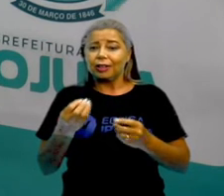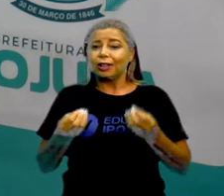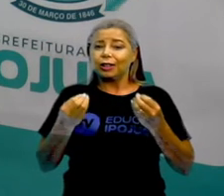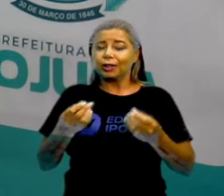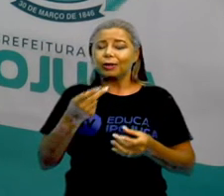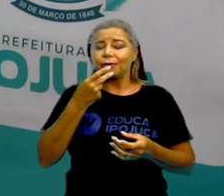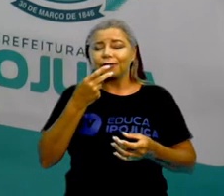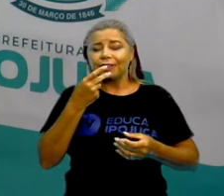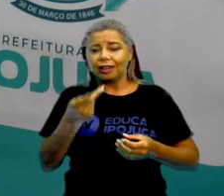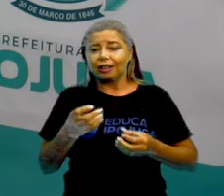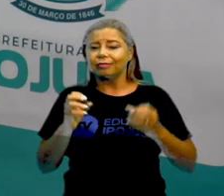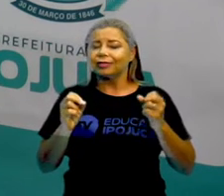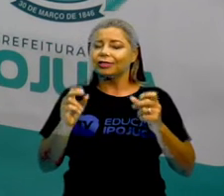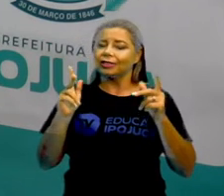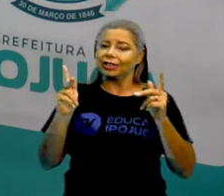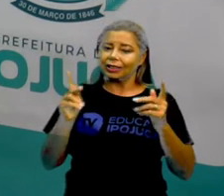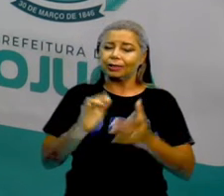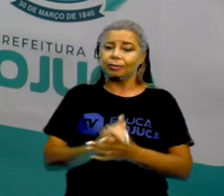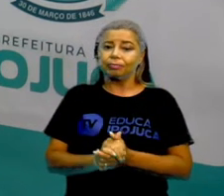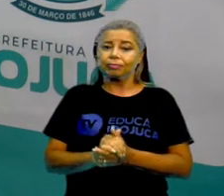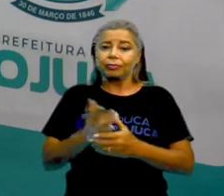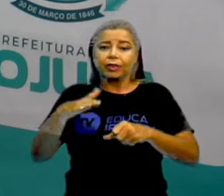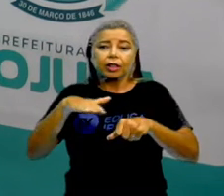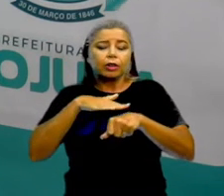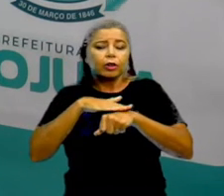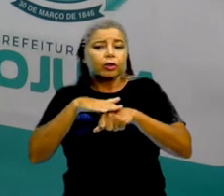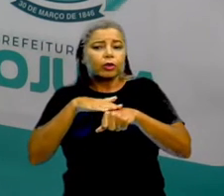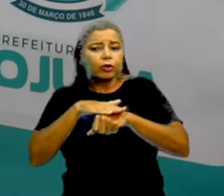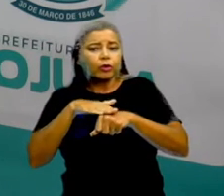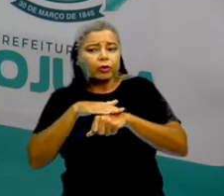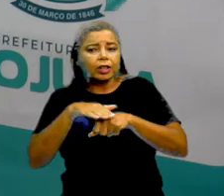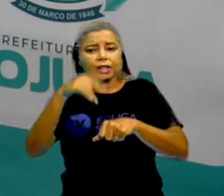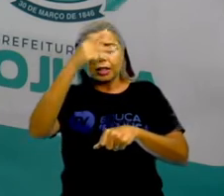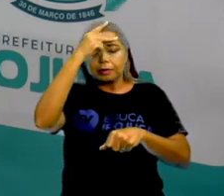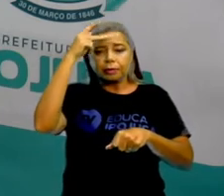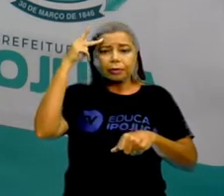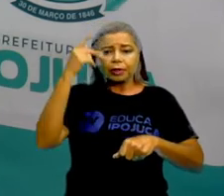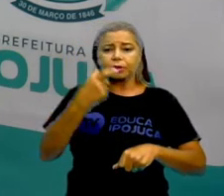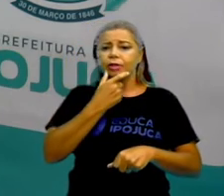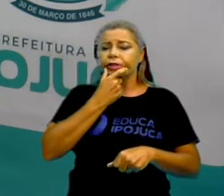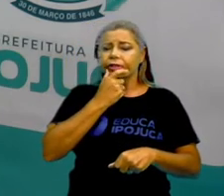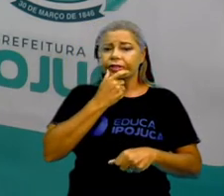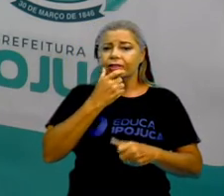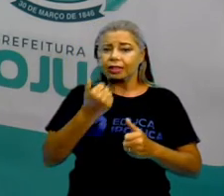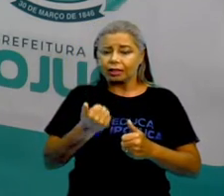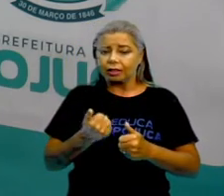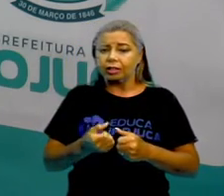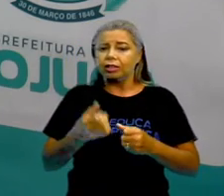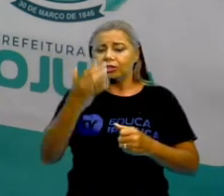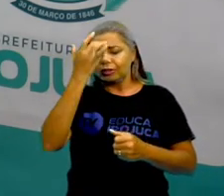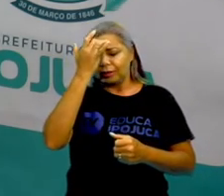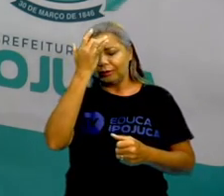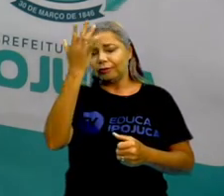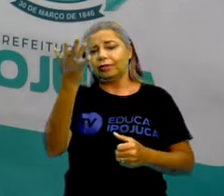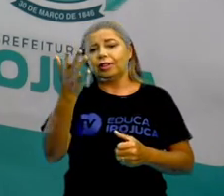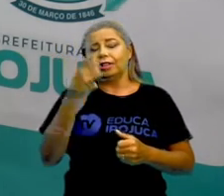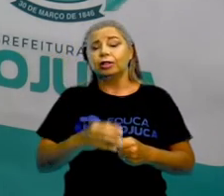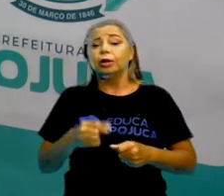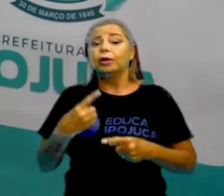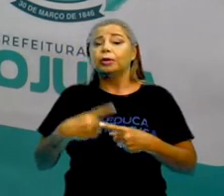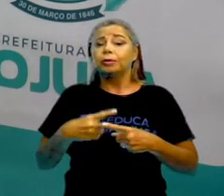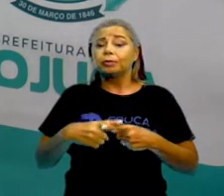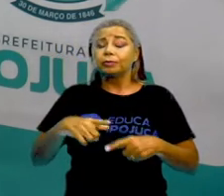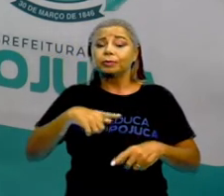tá bom? Lembrando que hoje conversar com nativos da língua inglesa é bem mais fácil do que na minha época. Nós temos as redes